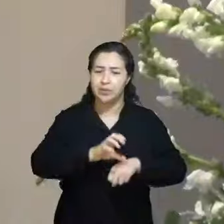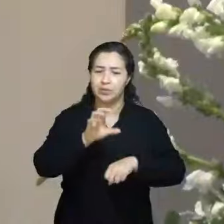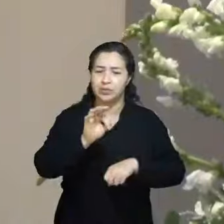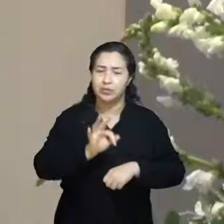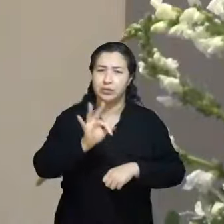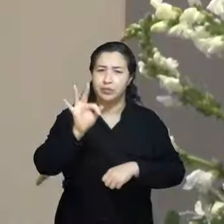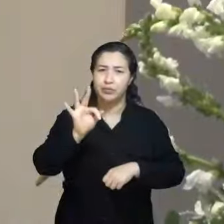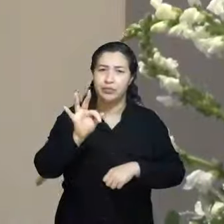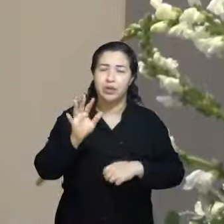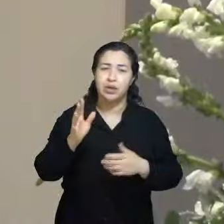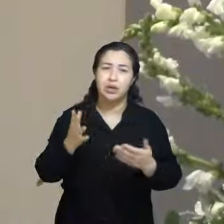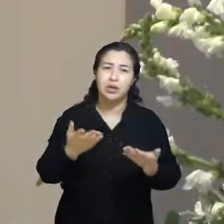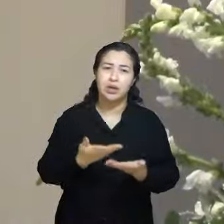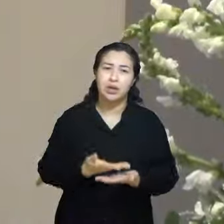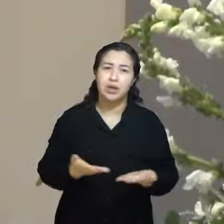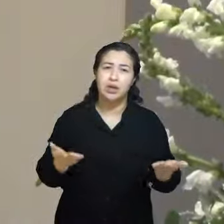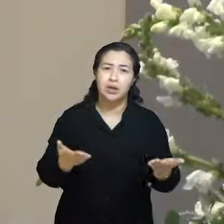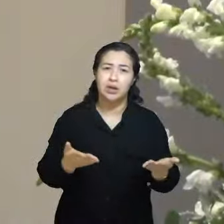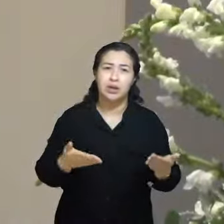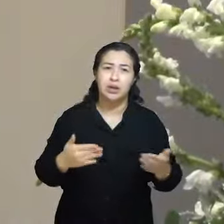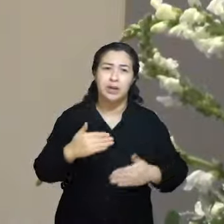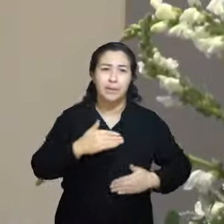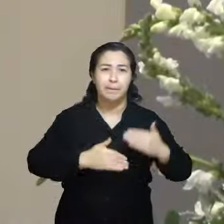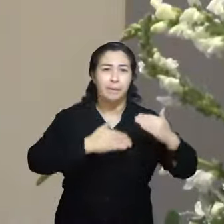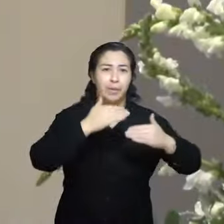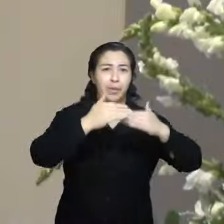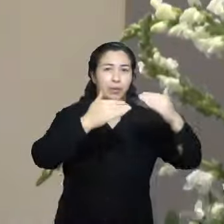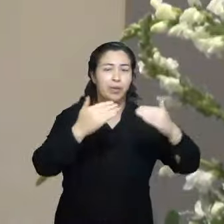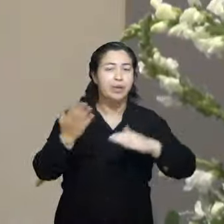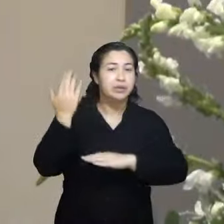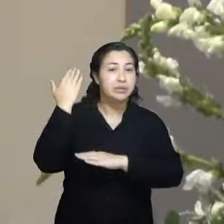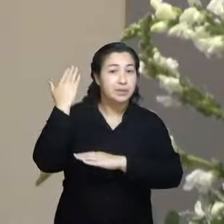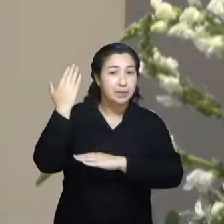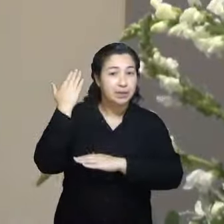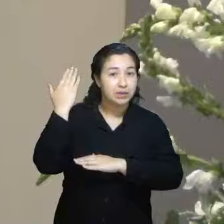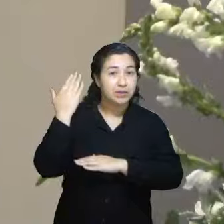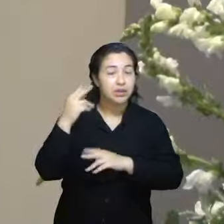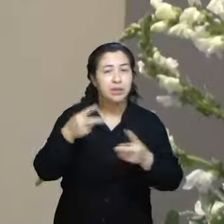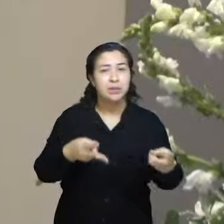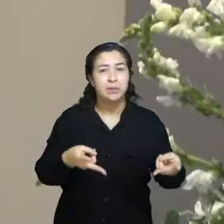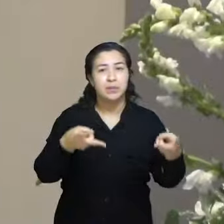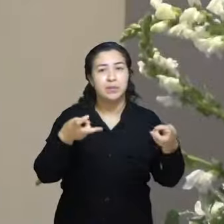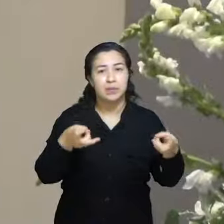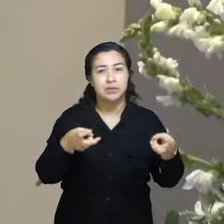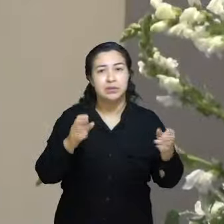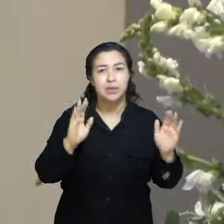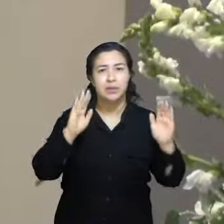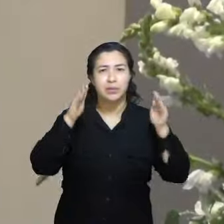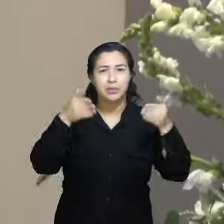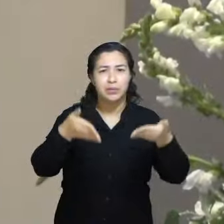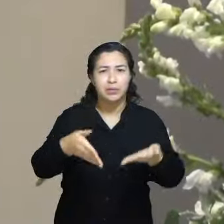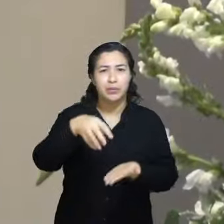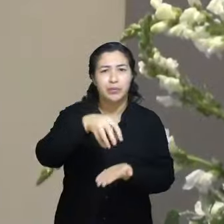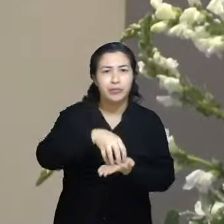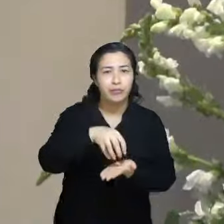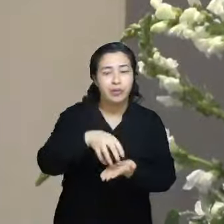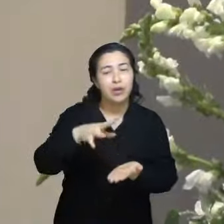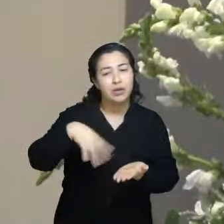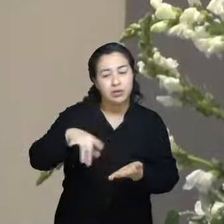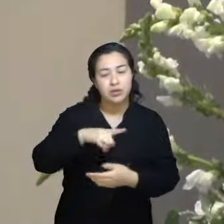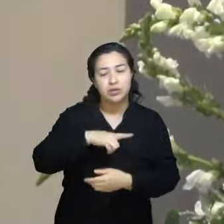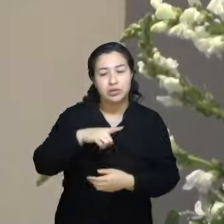isenção a par do Progresso em relação ao passado vamos observar que o centralismo ainda nos rege na